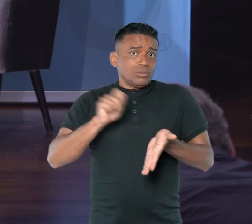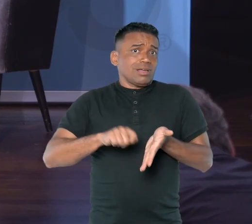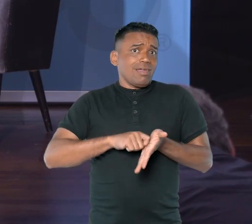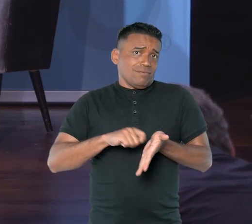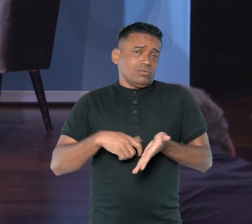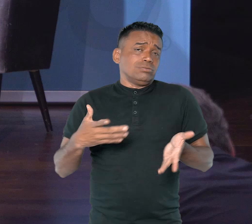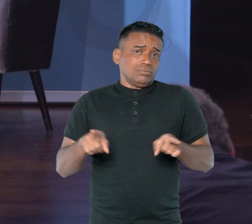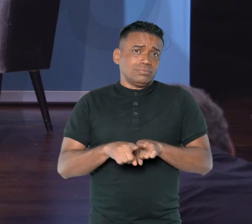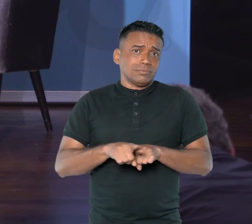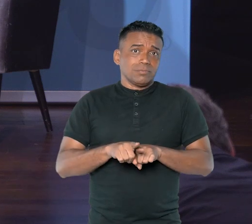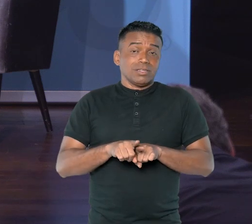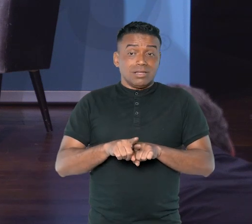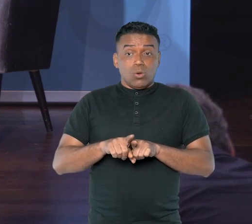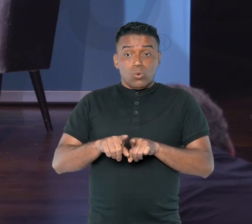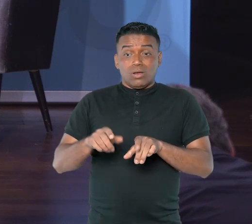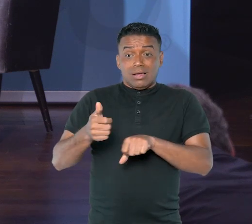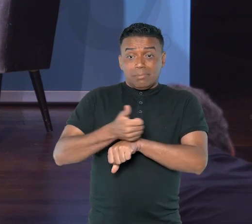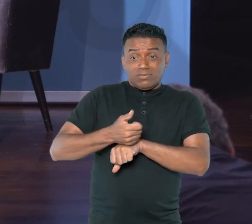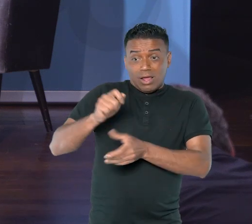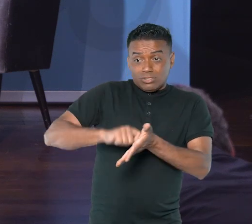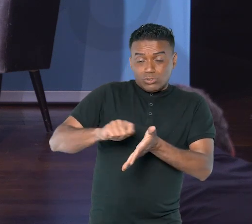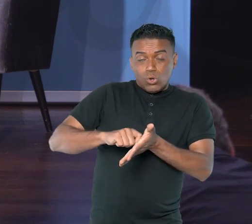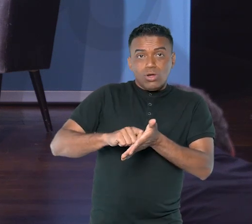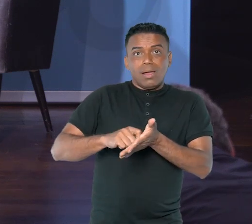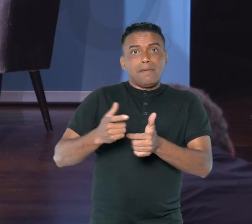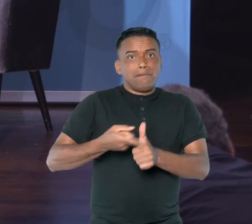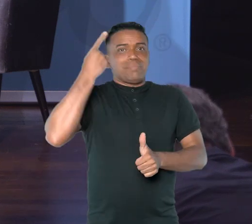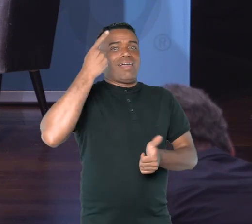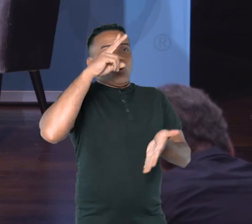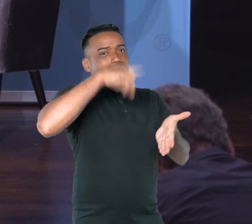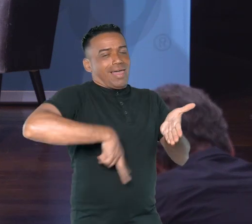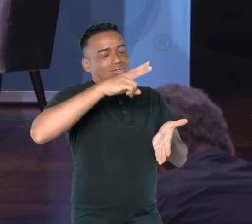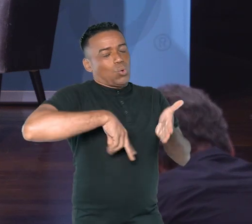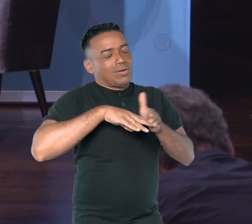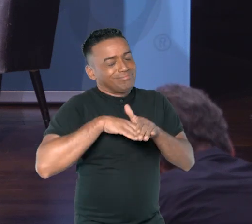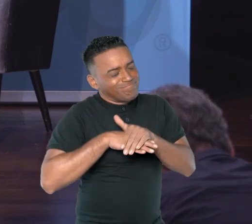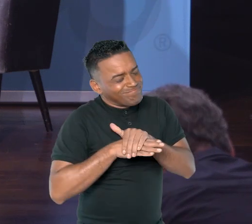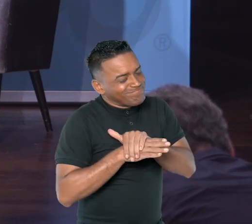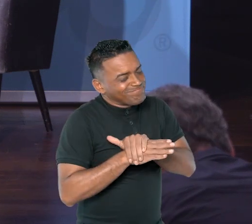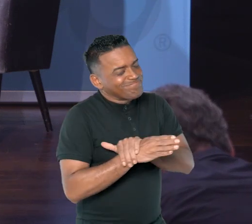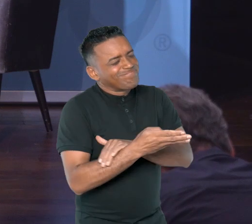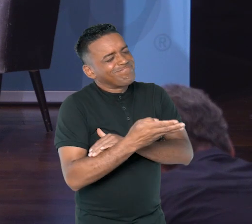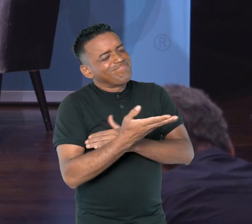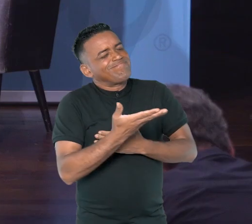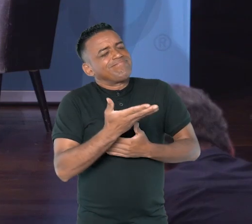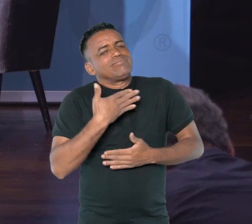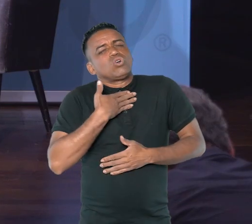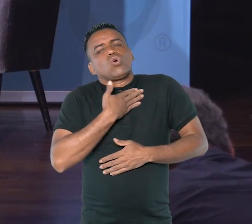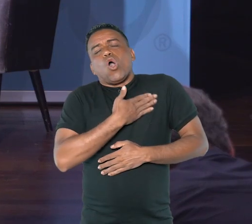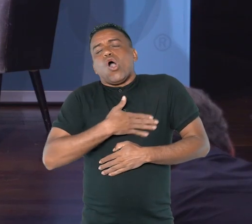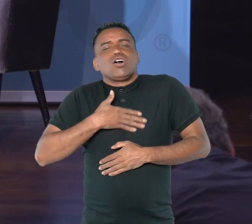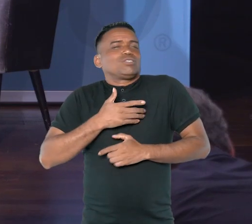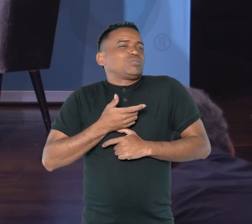mais do que uma escritora, eu me considero uma leitora. É uma das coisas que eu mais gosto de